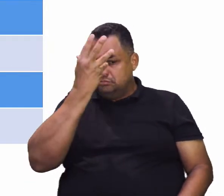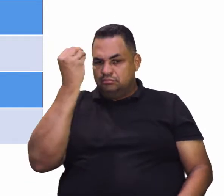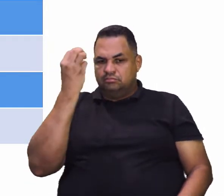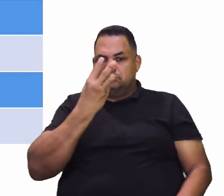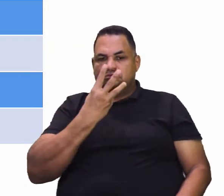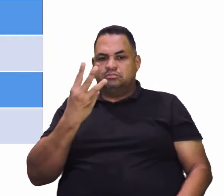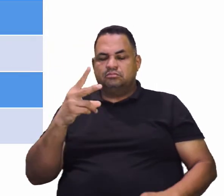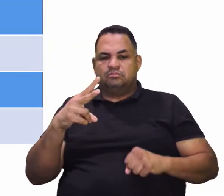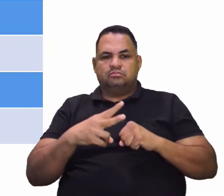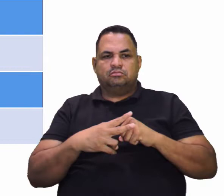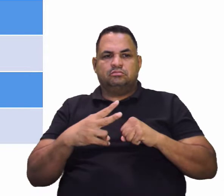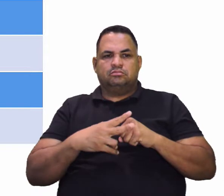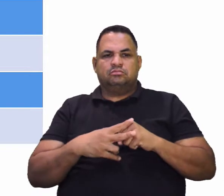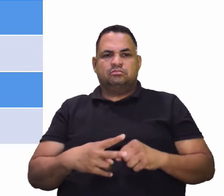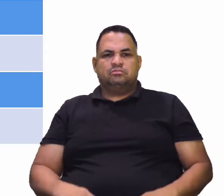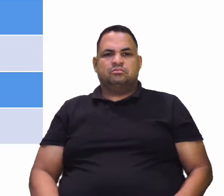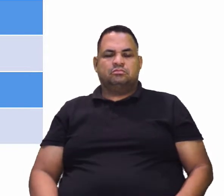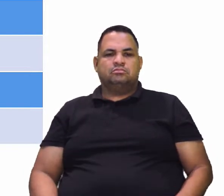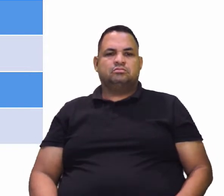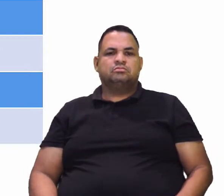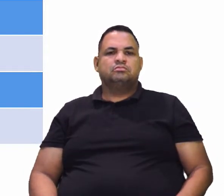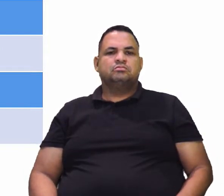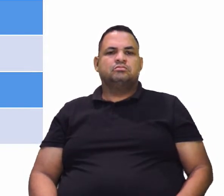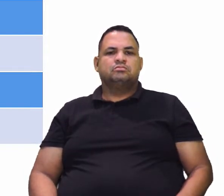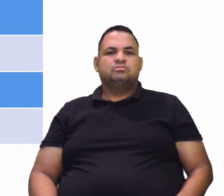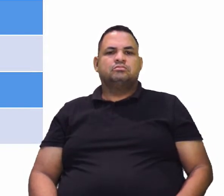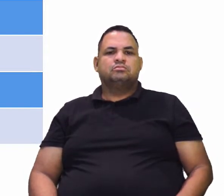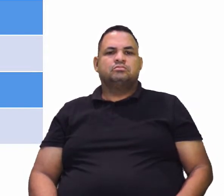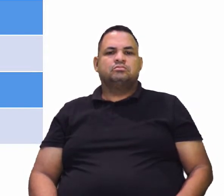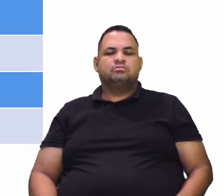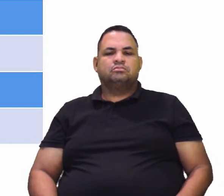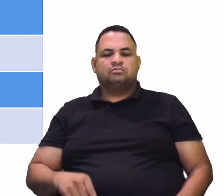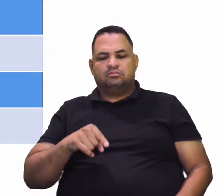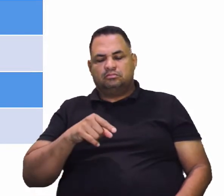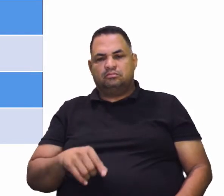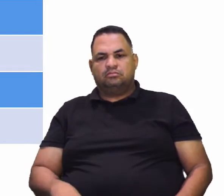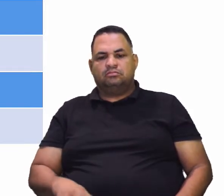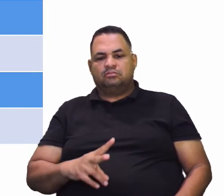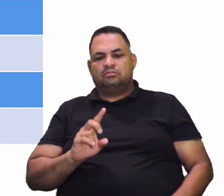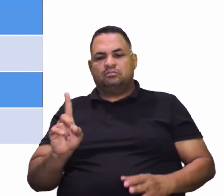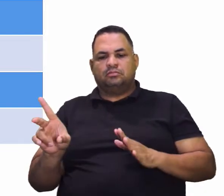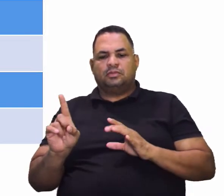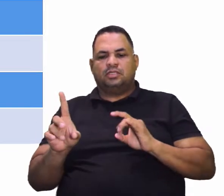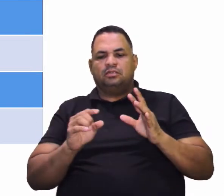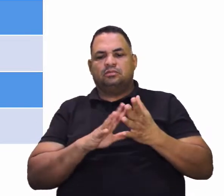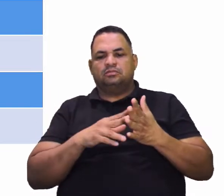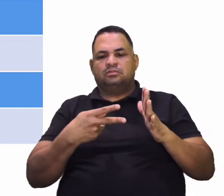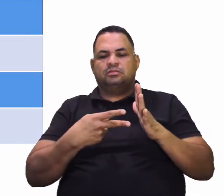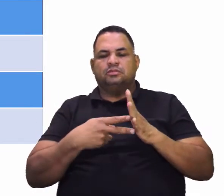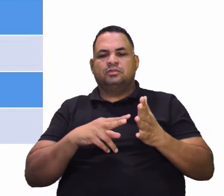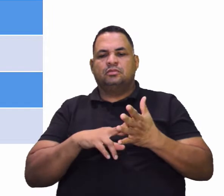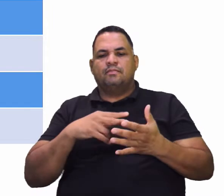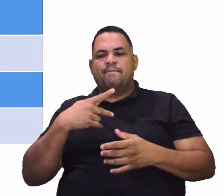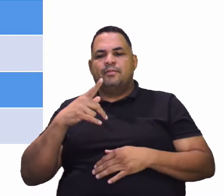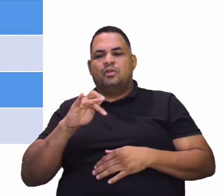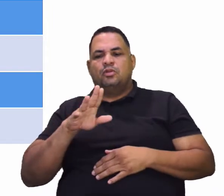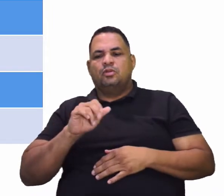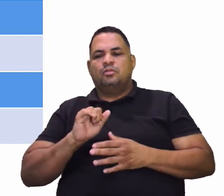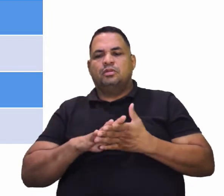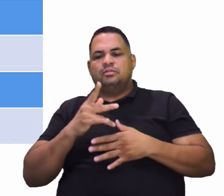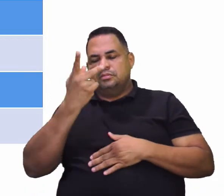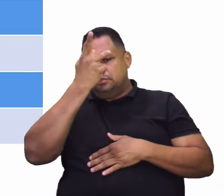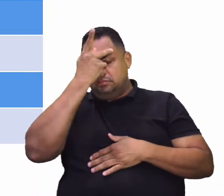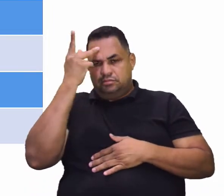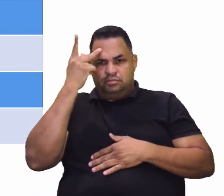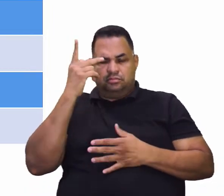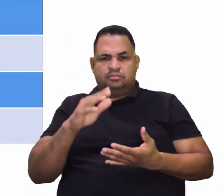3 verbos, esse e esse, cada um com seus respectivos pronomes pessoais. Então,